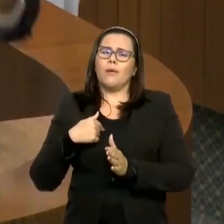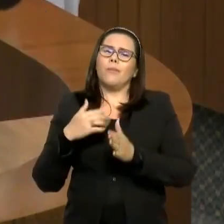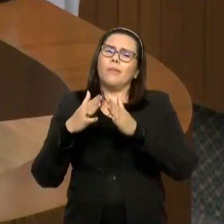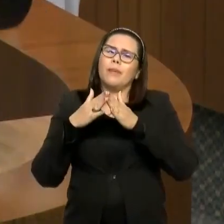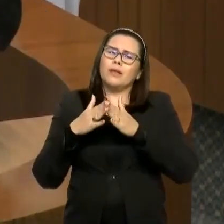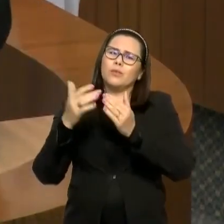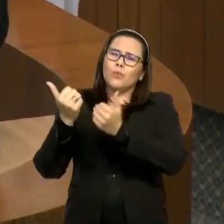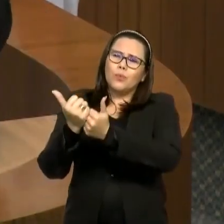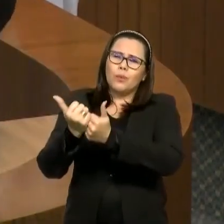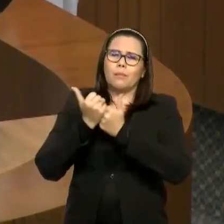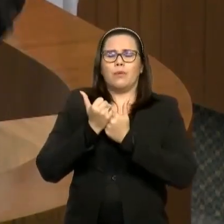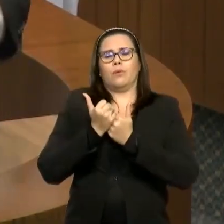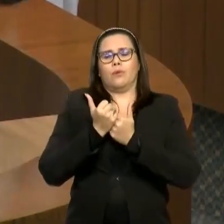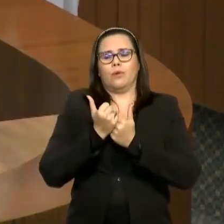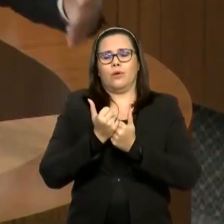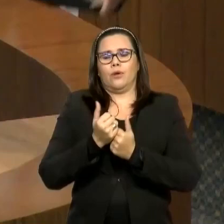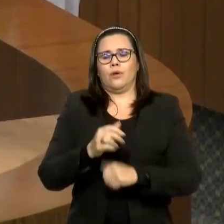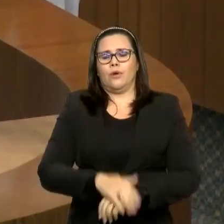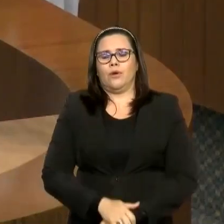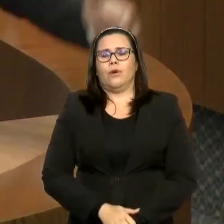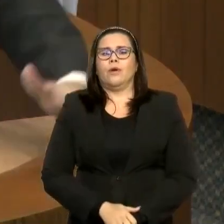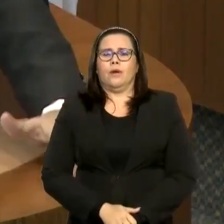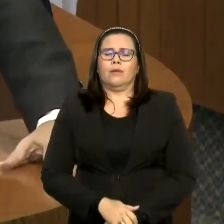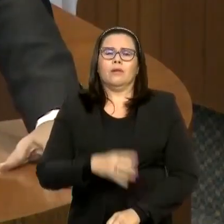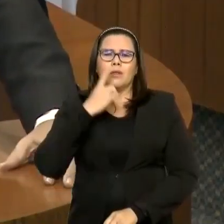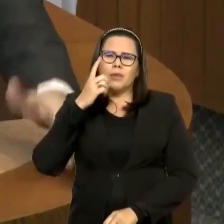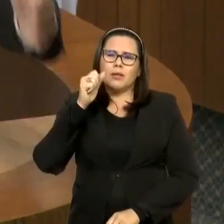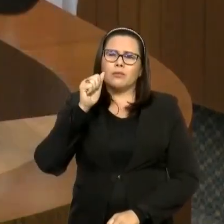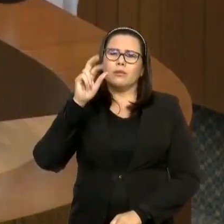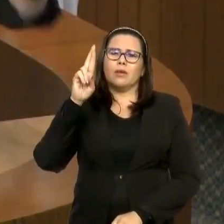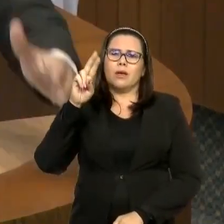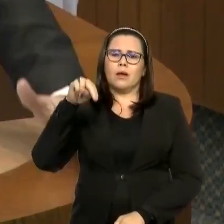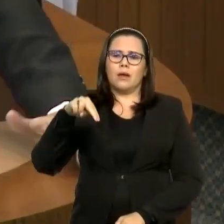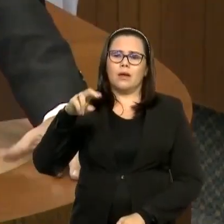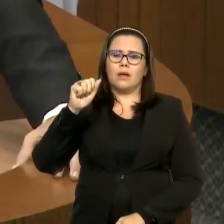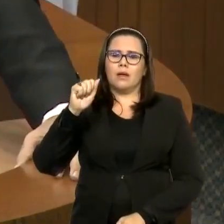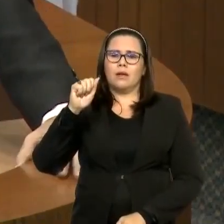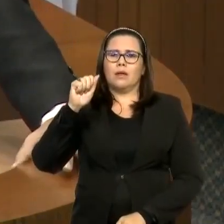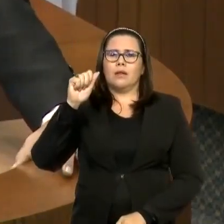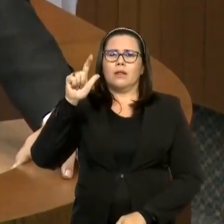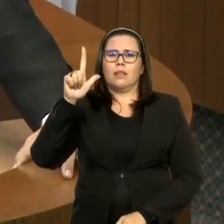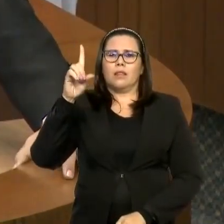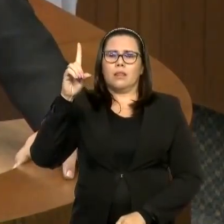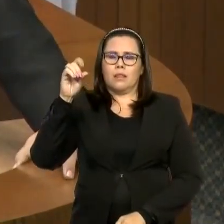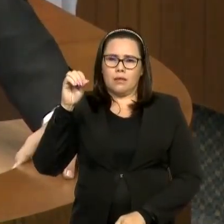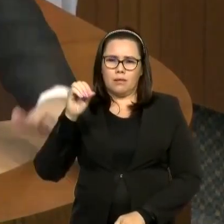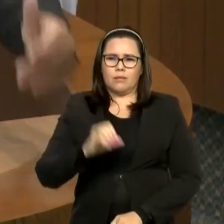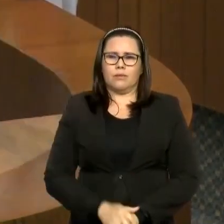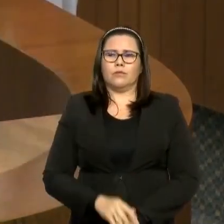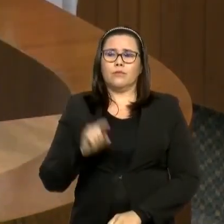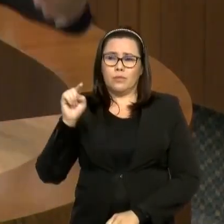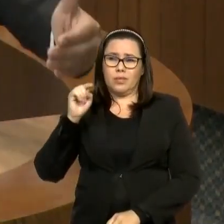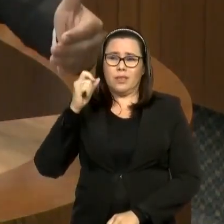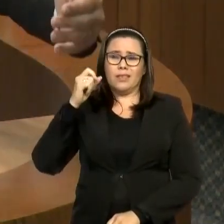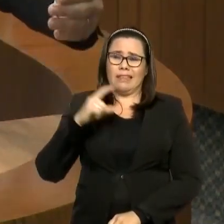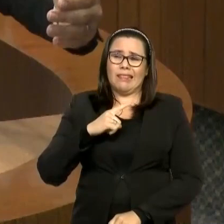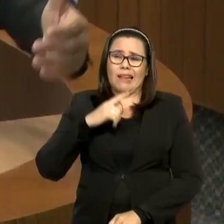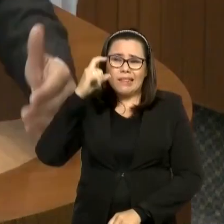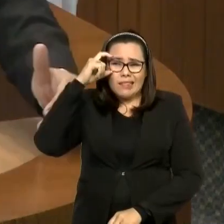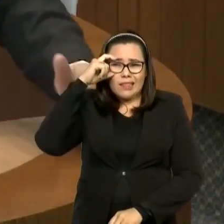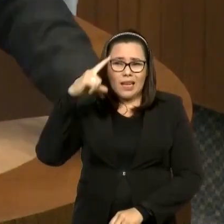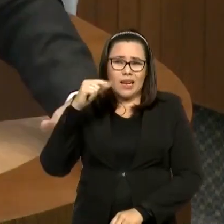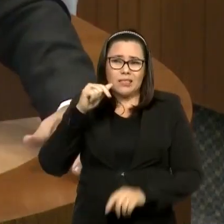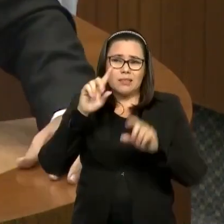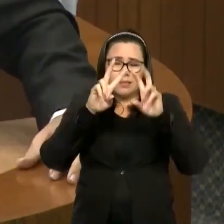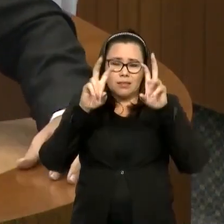na tribuna o preço abusivo das carnes vendidas em frigoríficos do estado e comentou que o PROCON deve ser acionado. Tivemos já com o